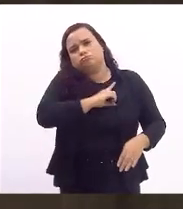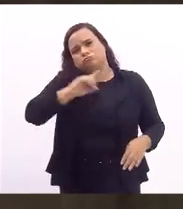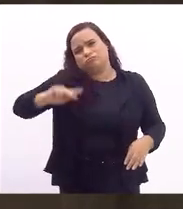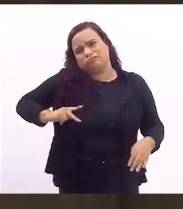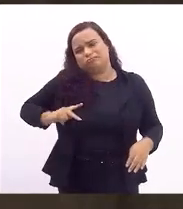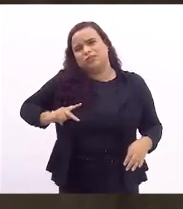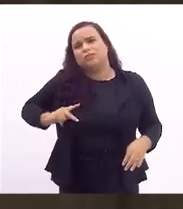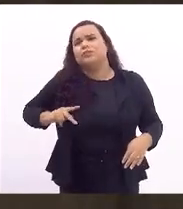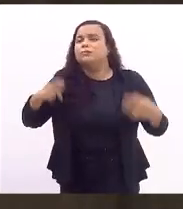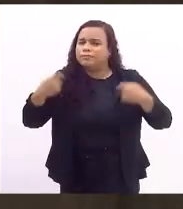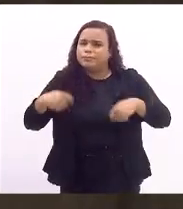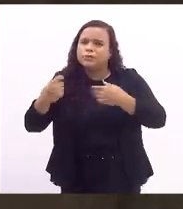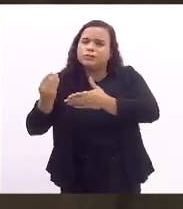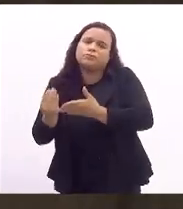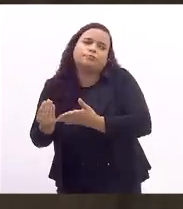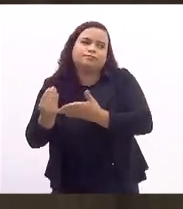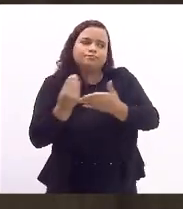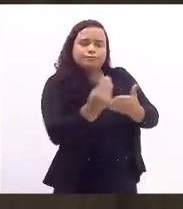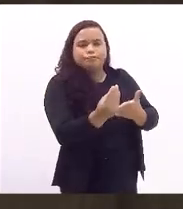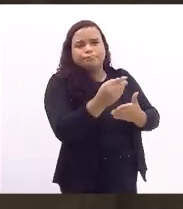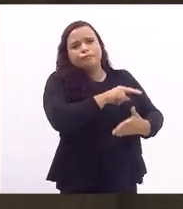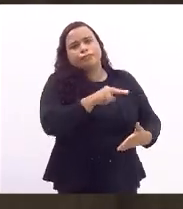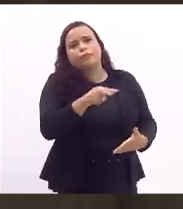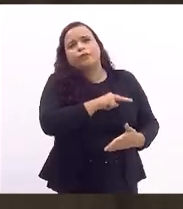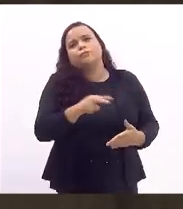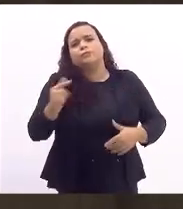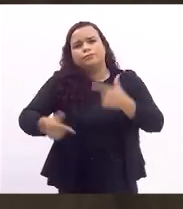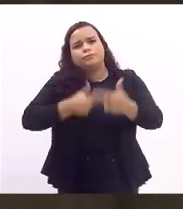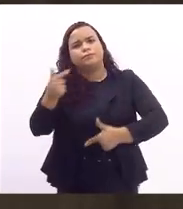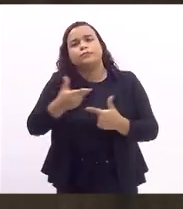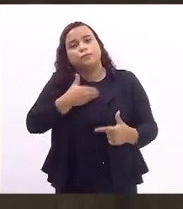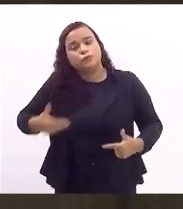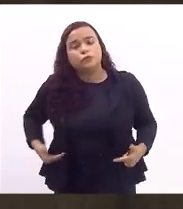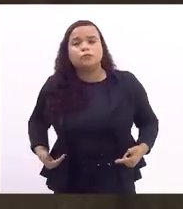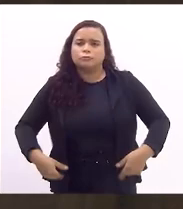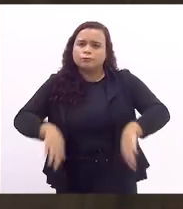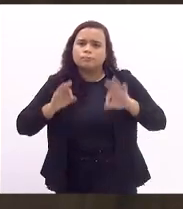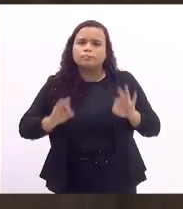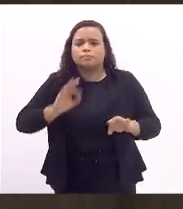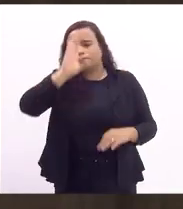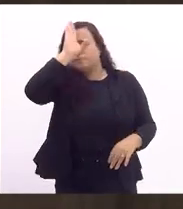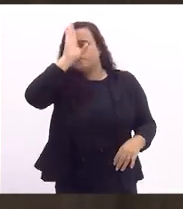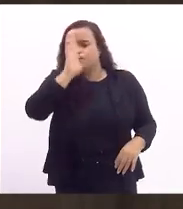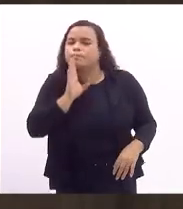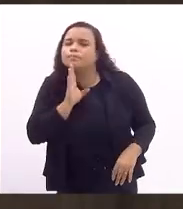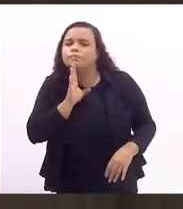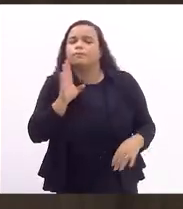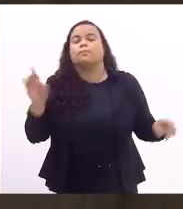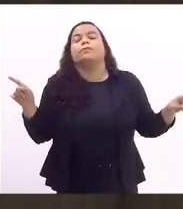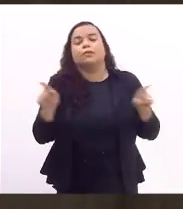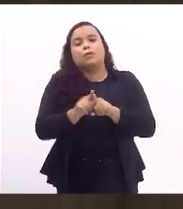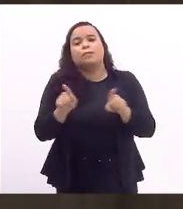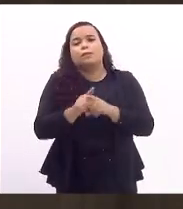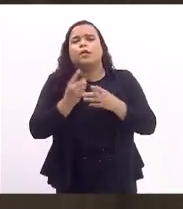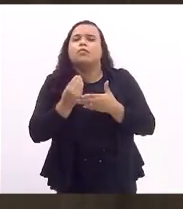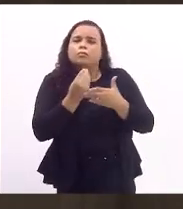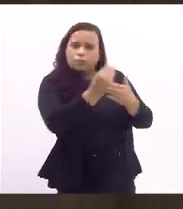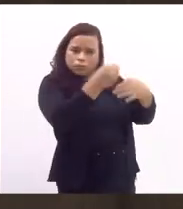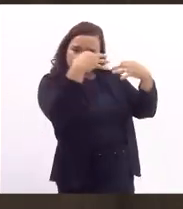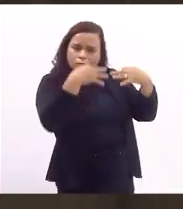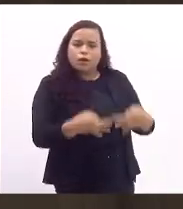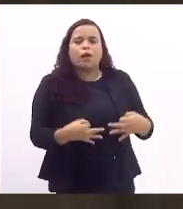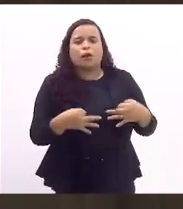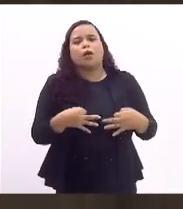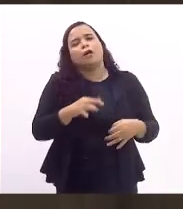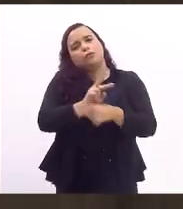precisa garantir que seja um serviço público gratuito e que Garanta assistência